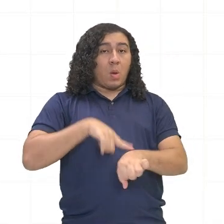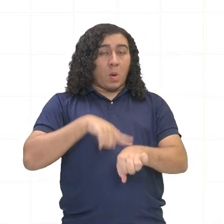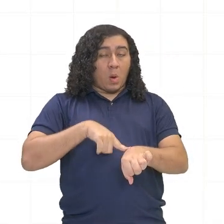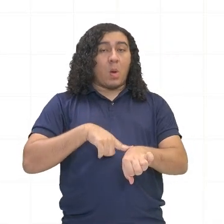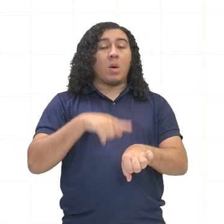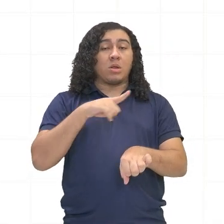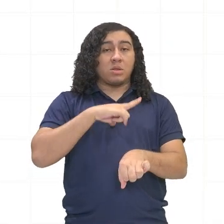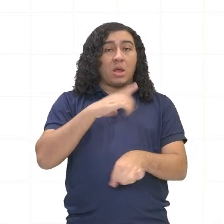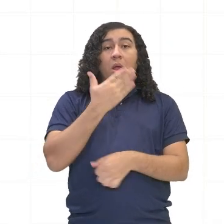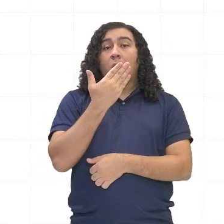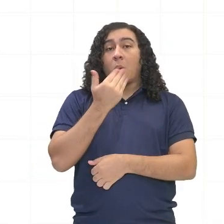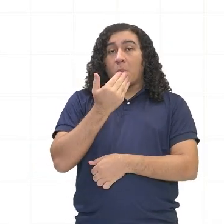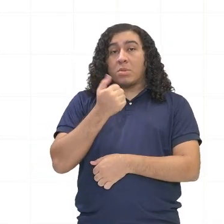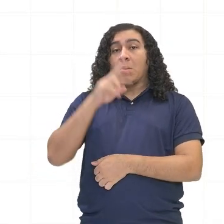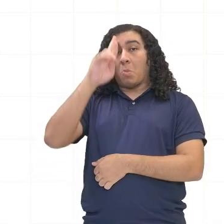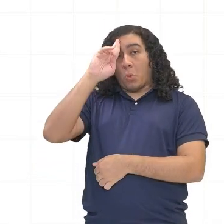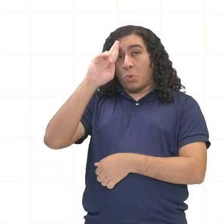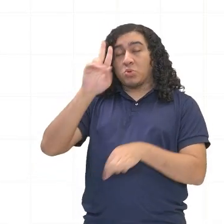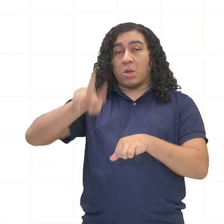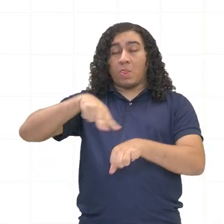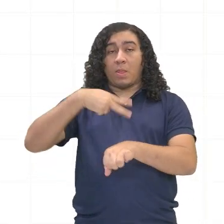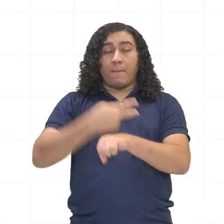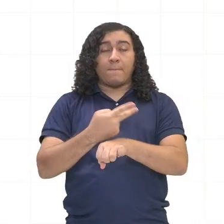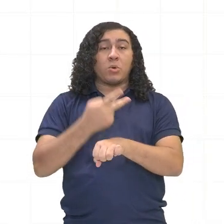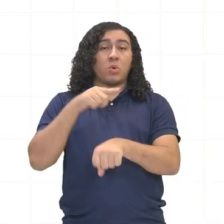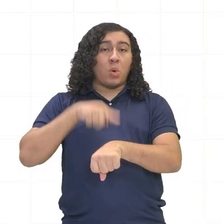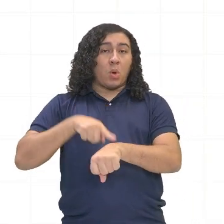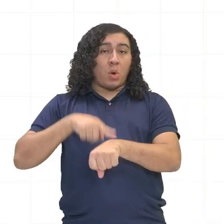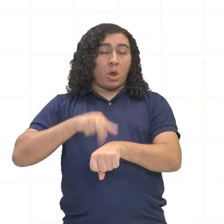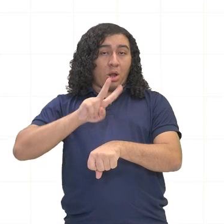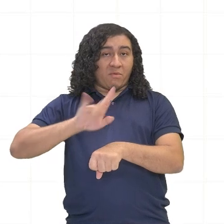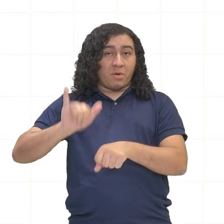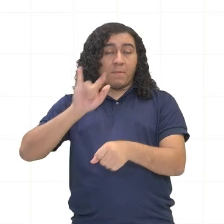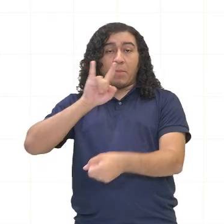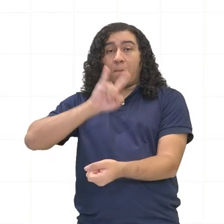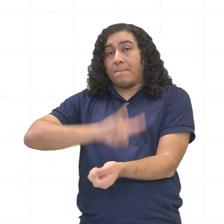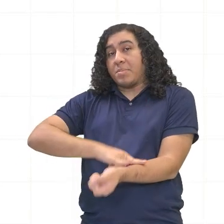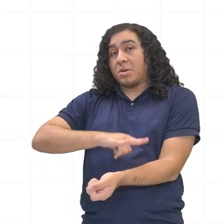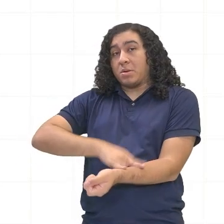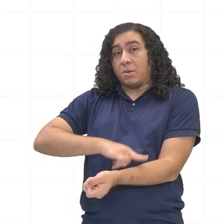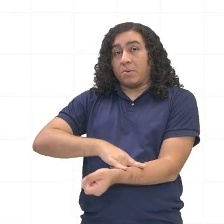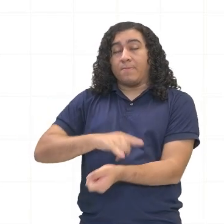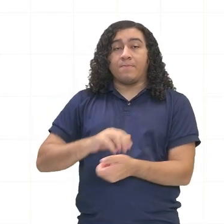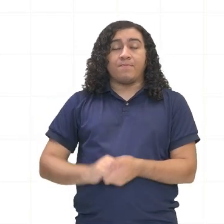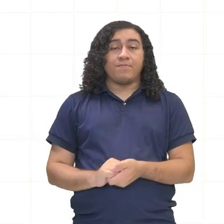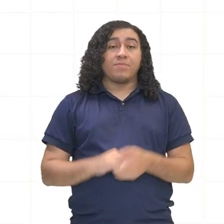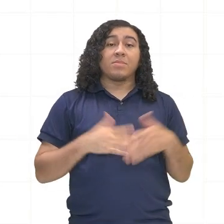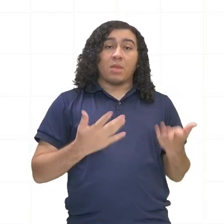se alimentar, horário para ir ao banheiro. Esse tempo era